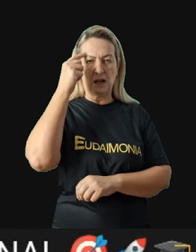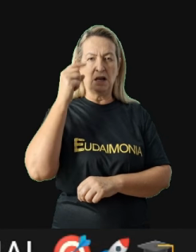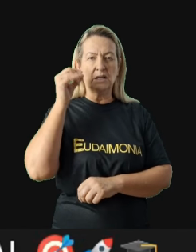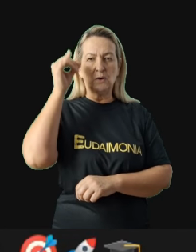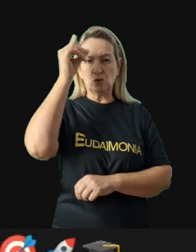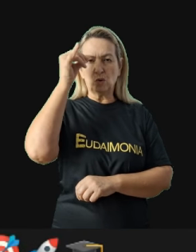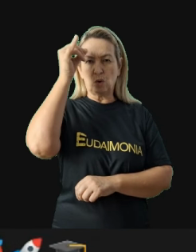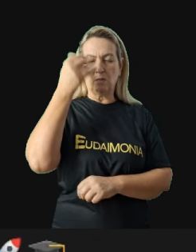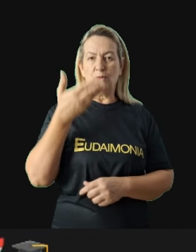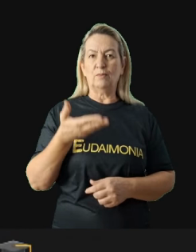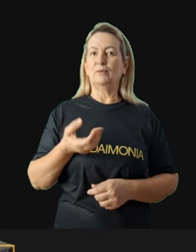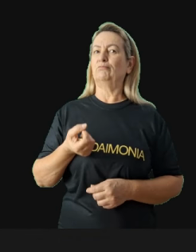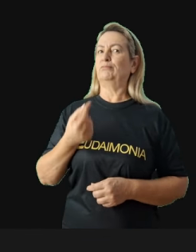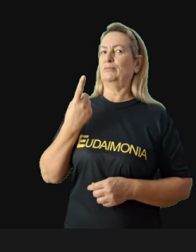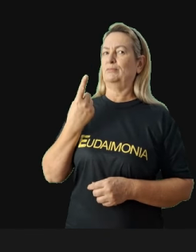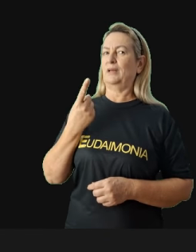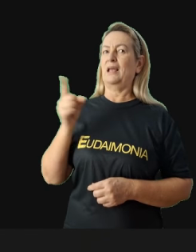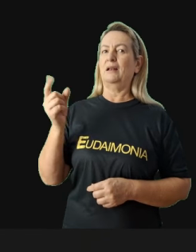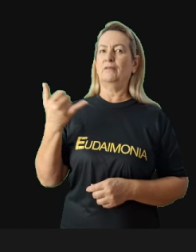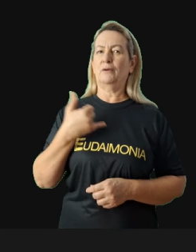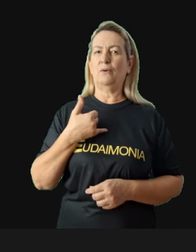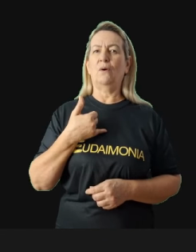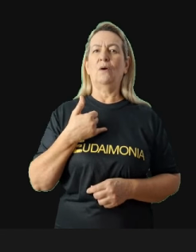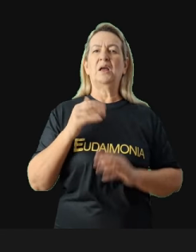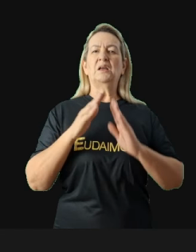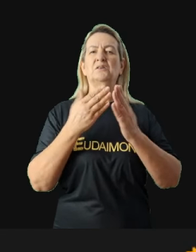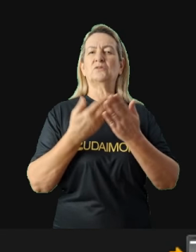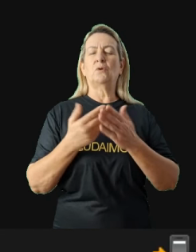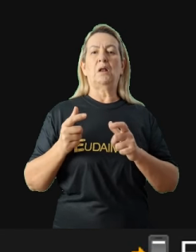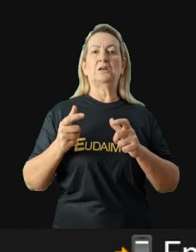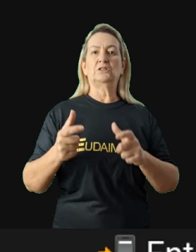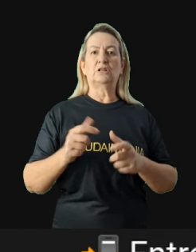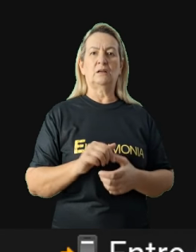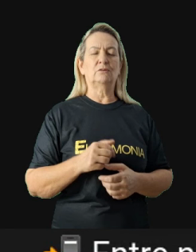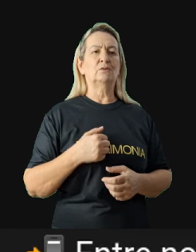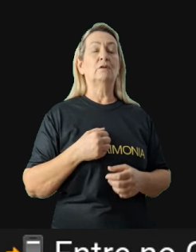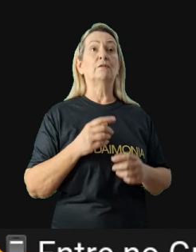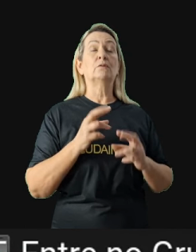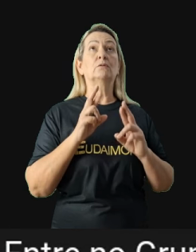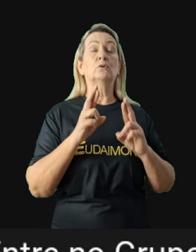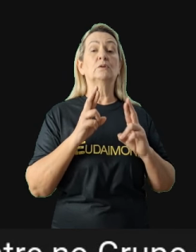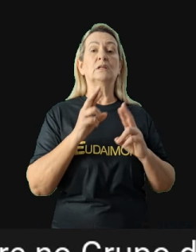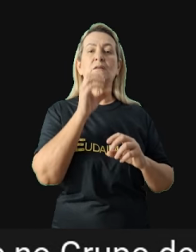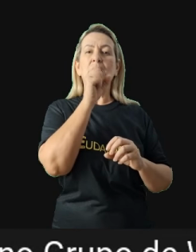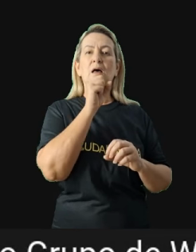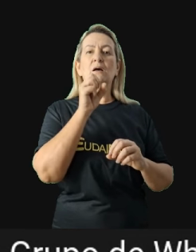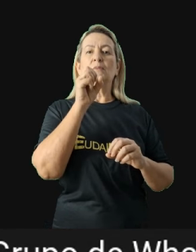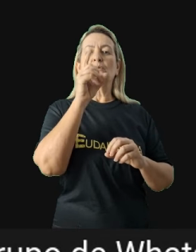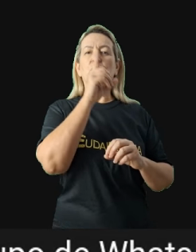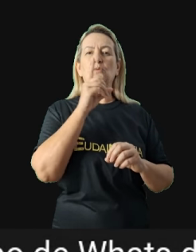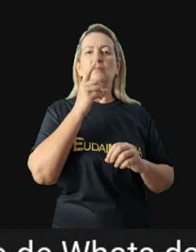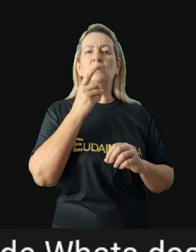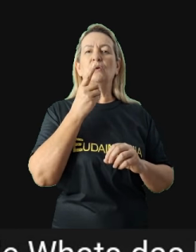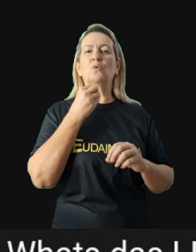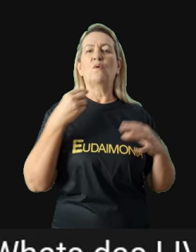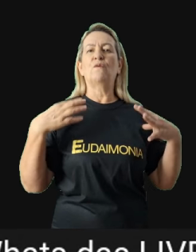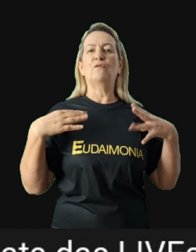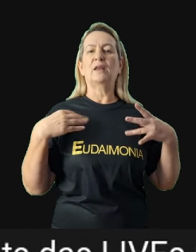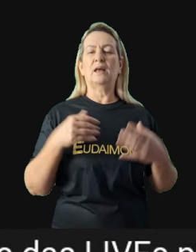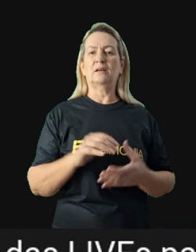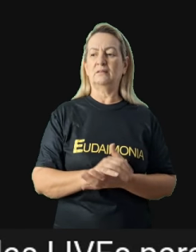ninguém usa coisa nenhuma. Escola é um negócio muito chato. Eu fico torcendo para chegar